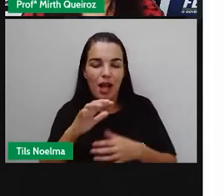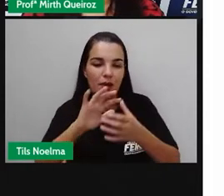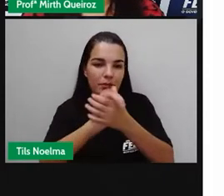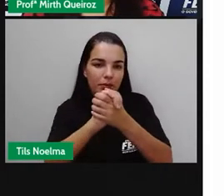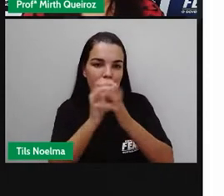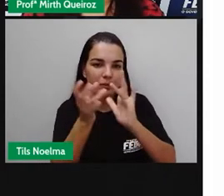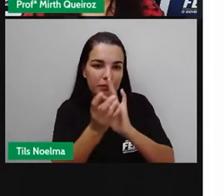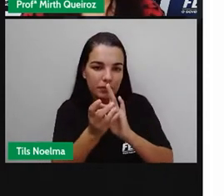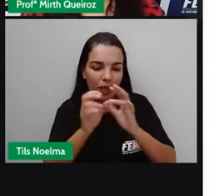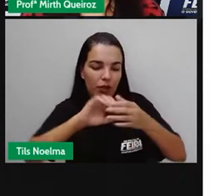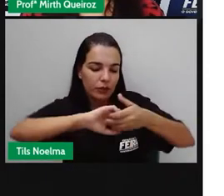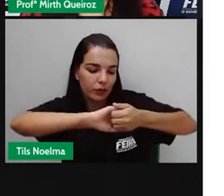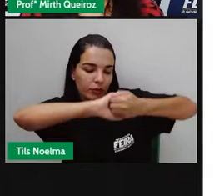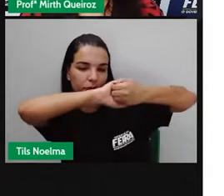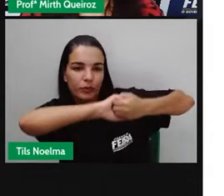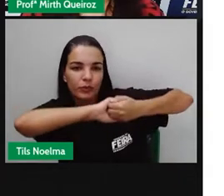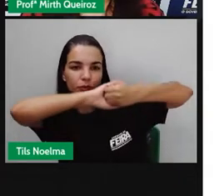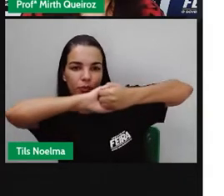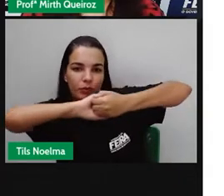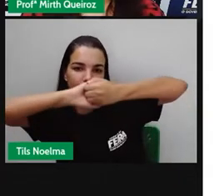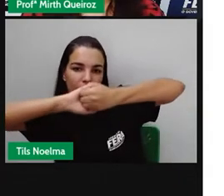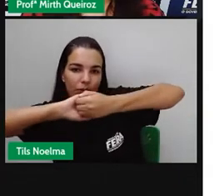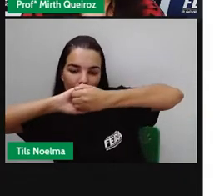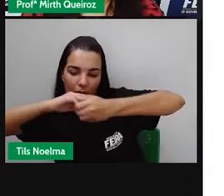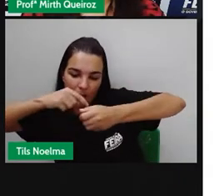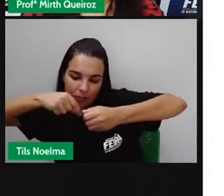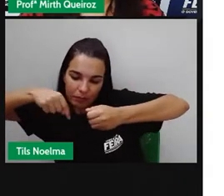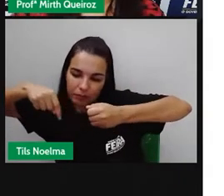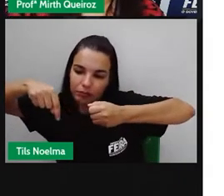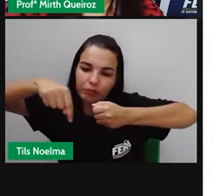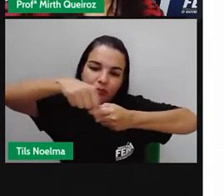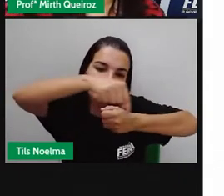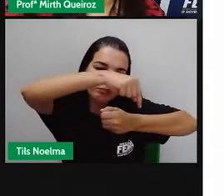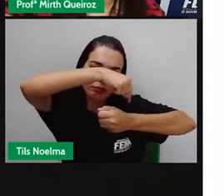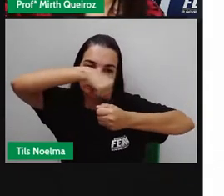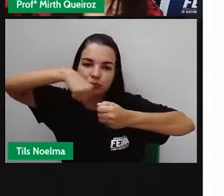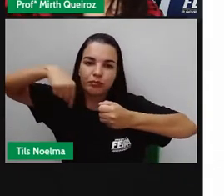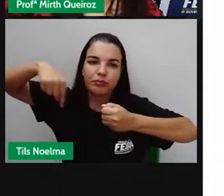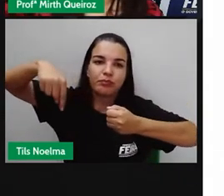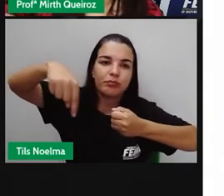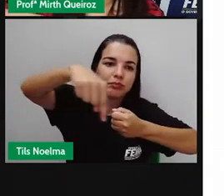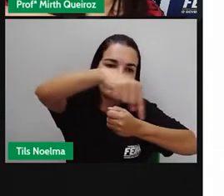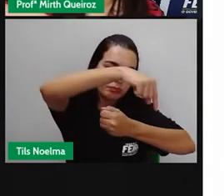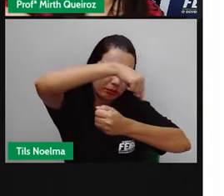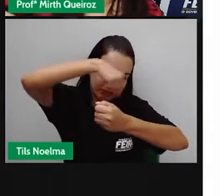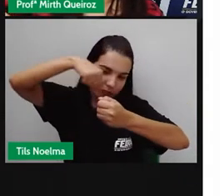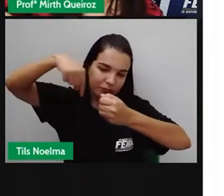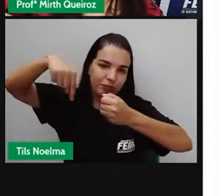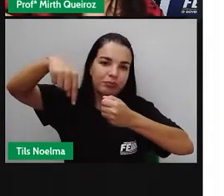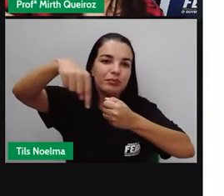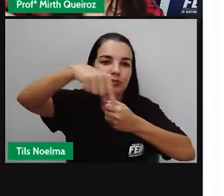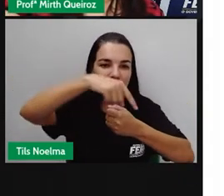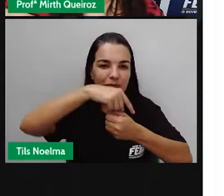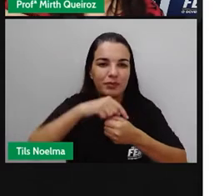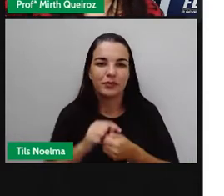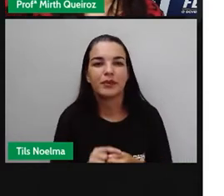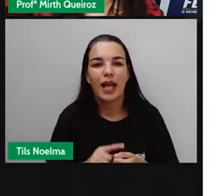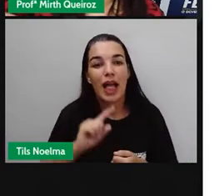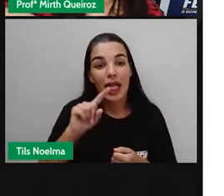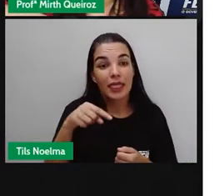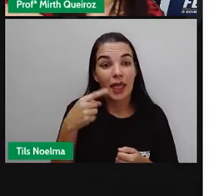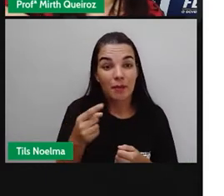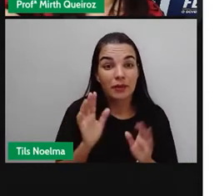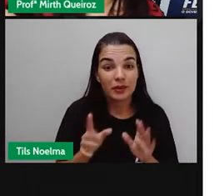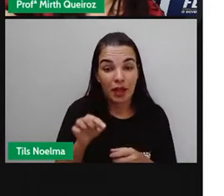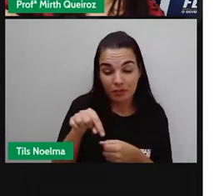vai puxando os outros para dentro da roda. E assim eles vão formar um caracol. E depois de